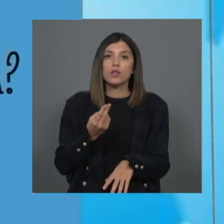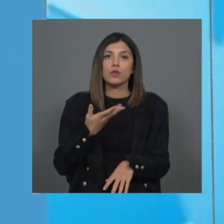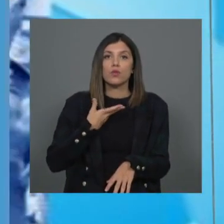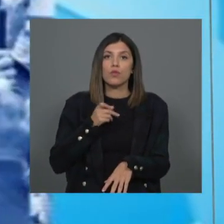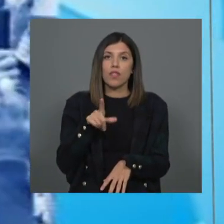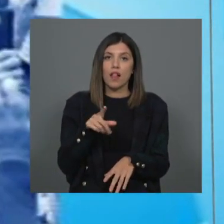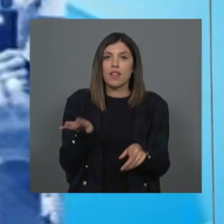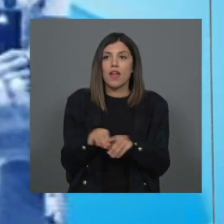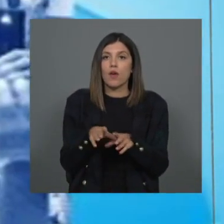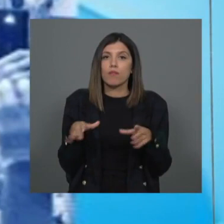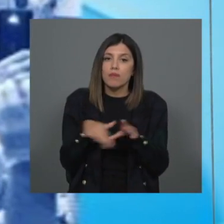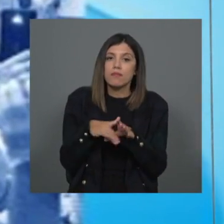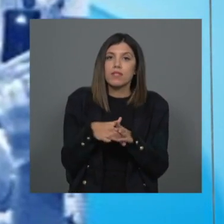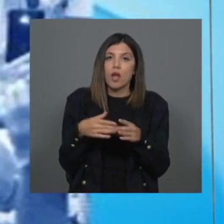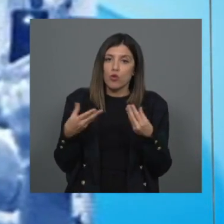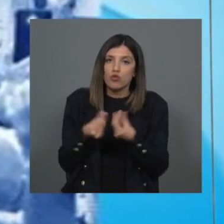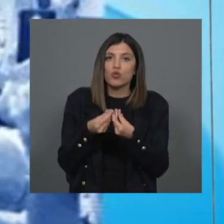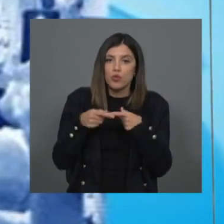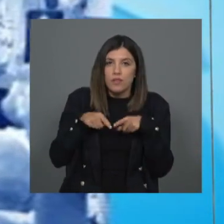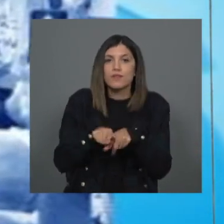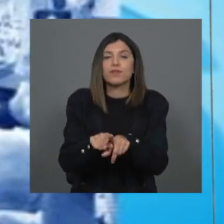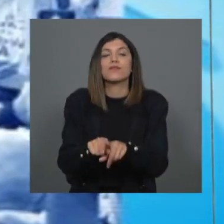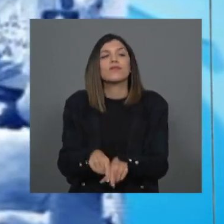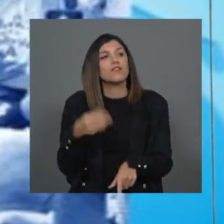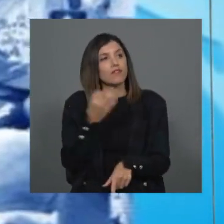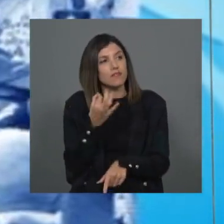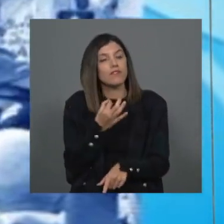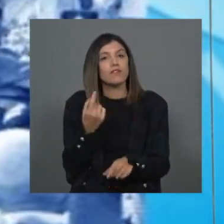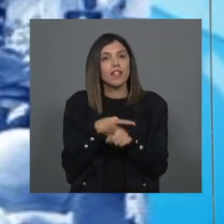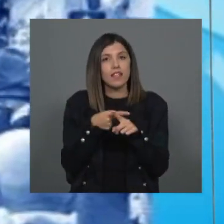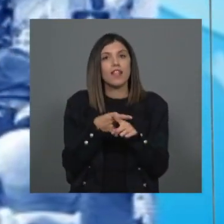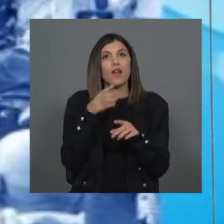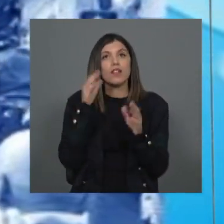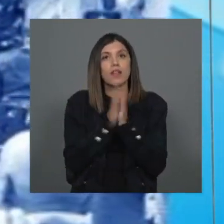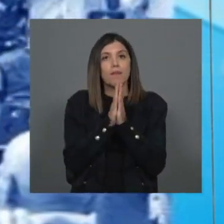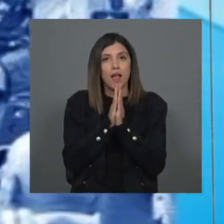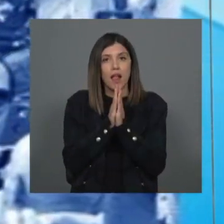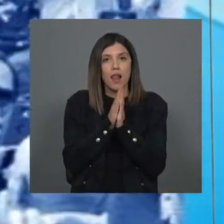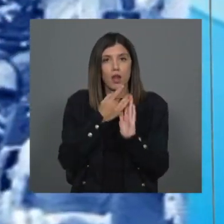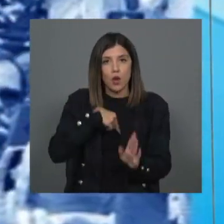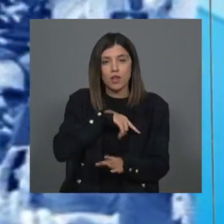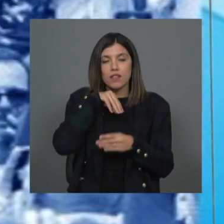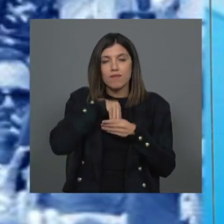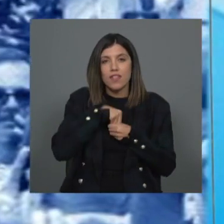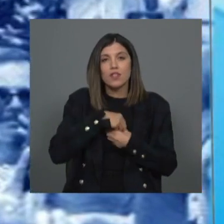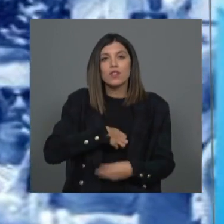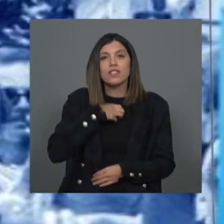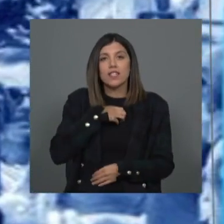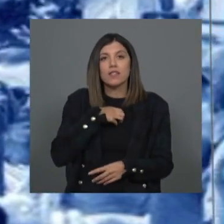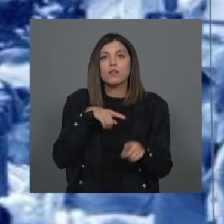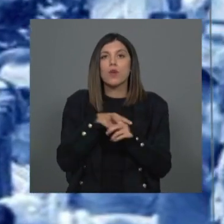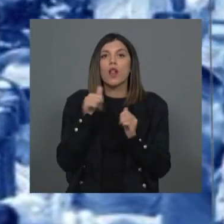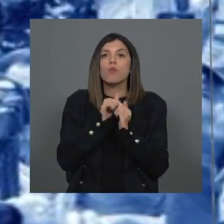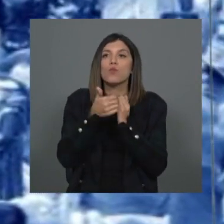isso, porque nós na capela sentimos que mais importante do que a produção de